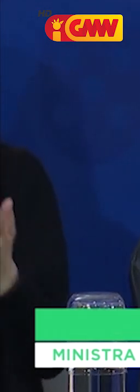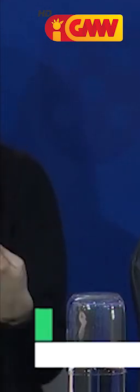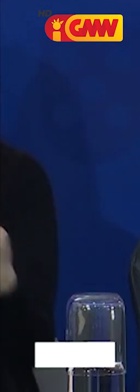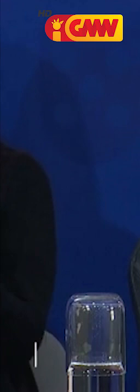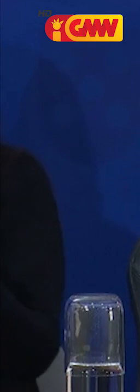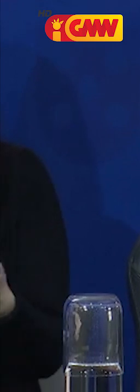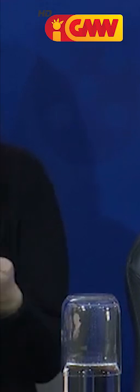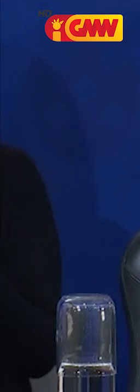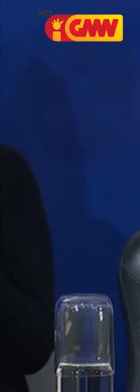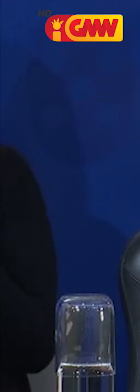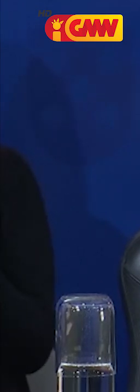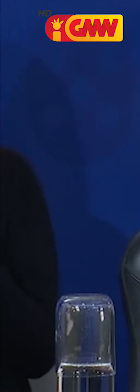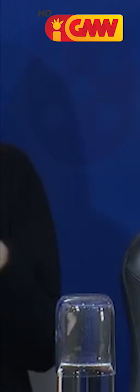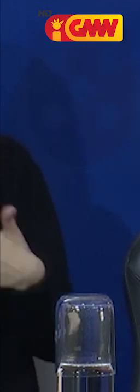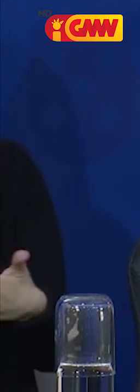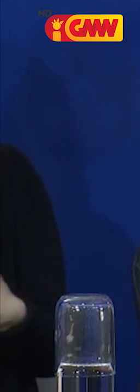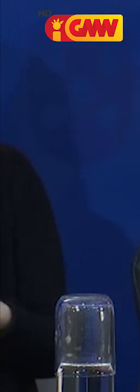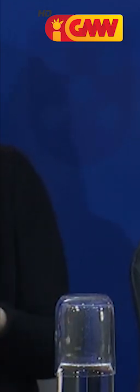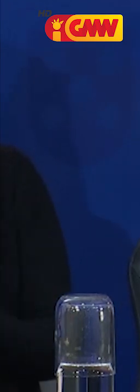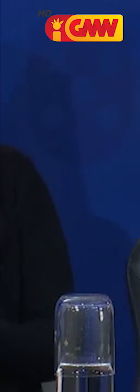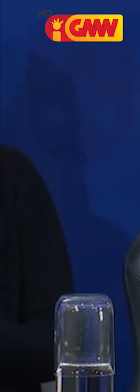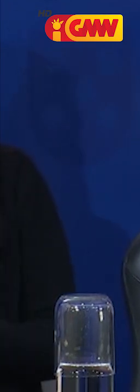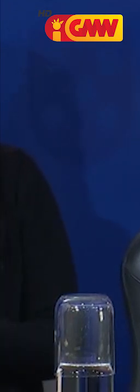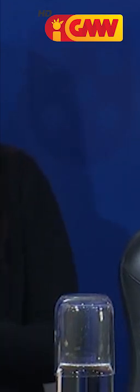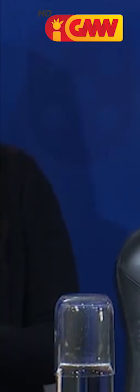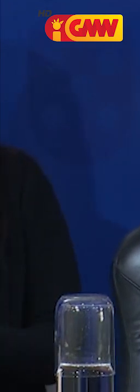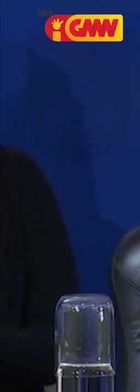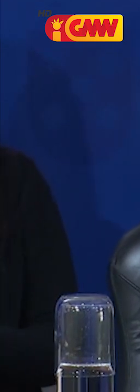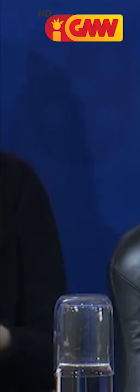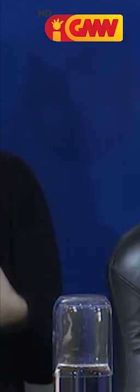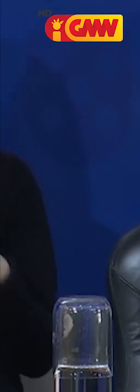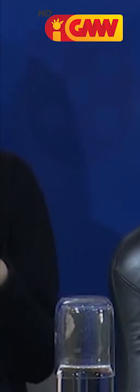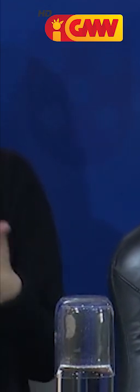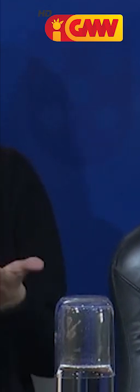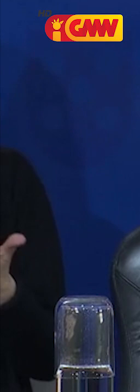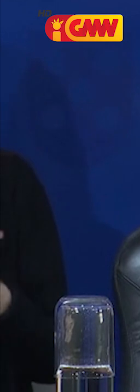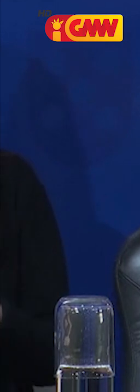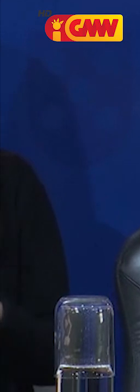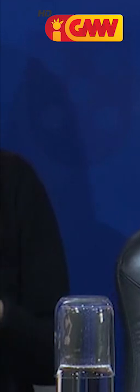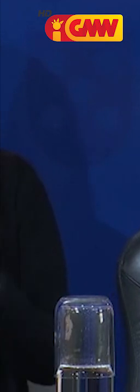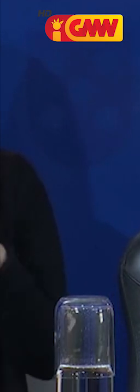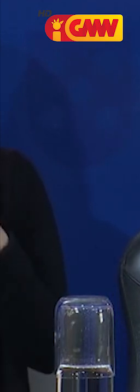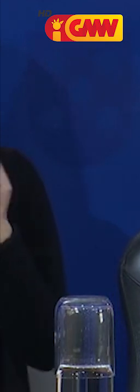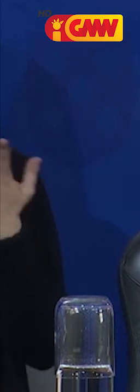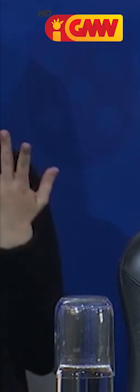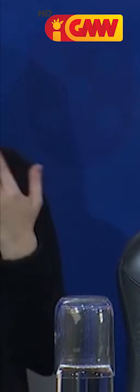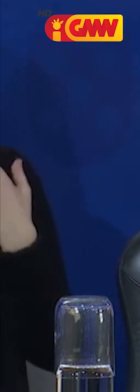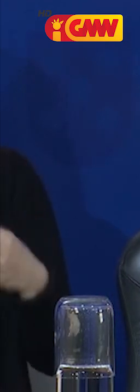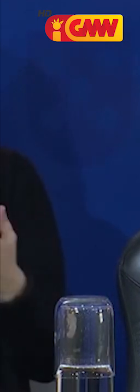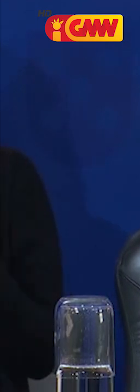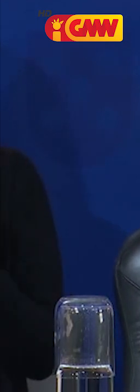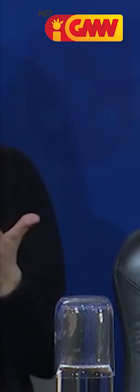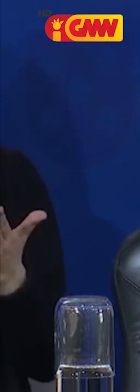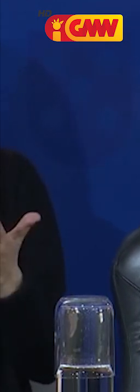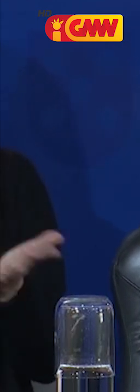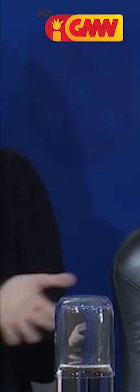resposta à situação que se vive na Ucrânia no que diz respeito a um conjunto de requisitos simplificados para